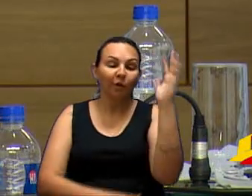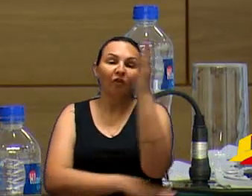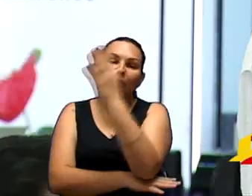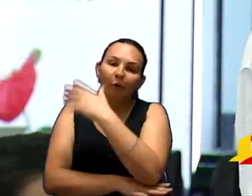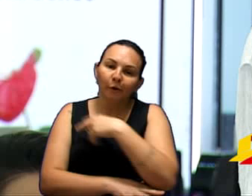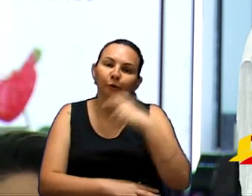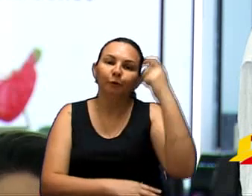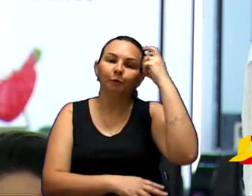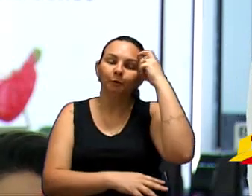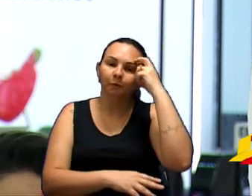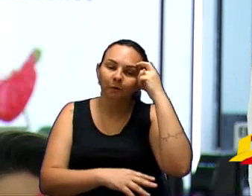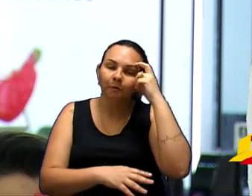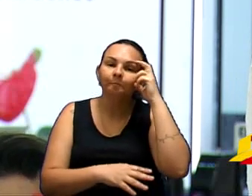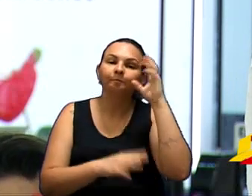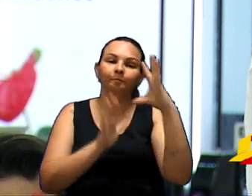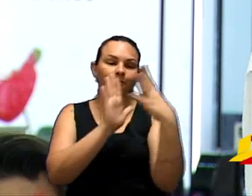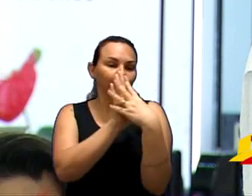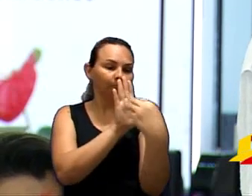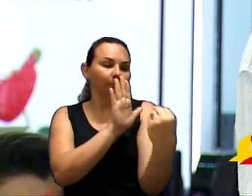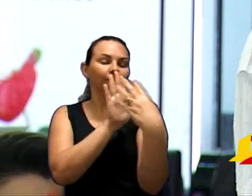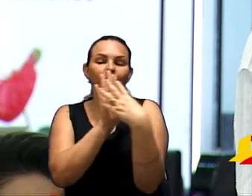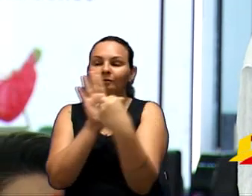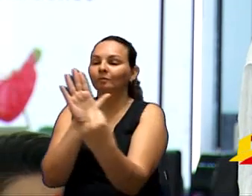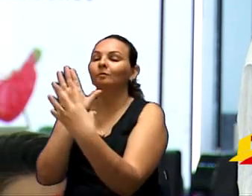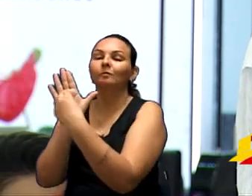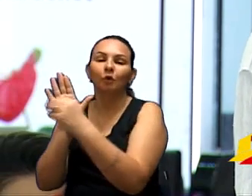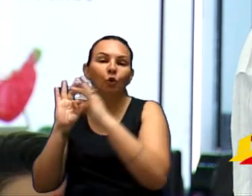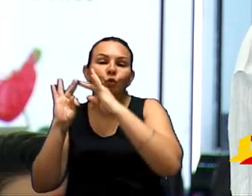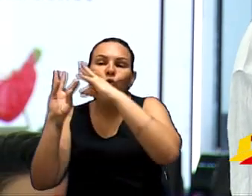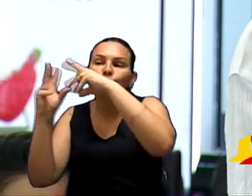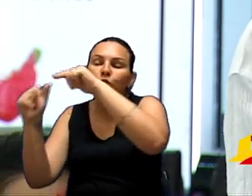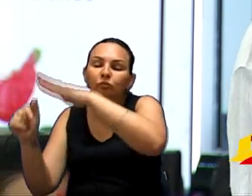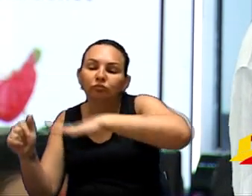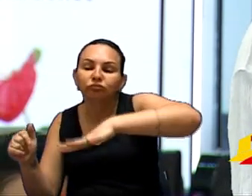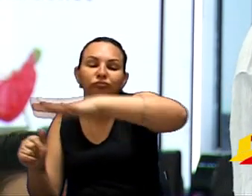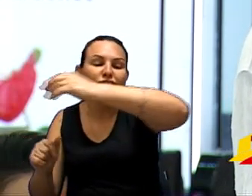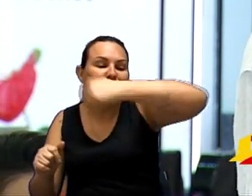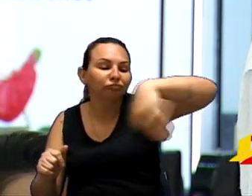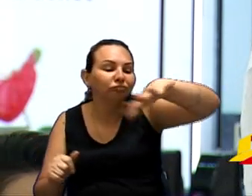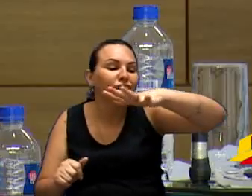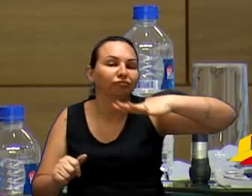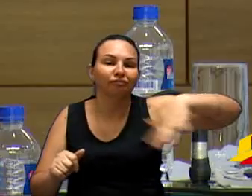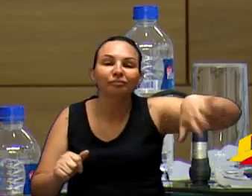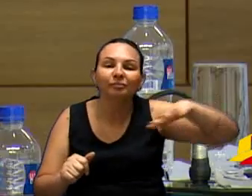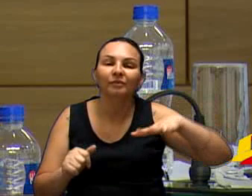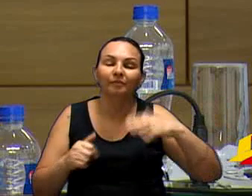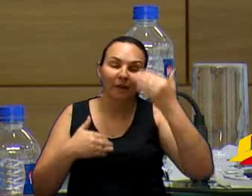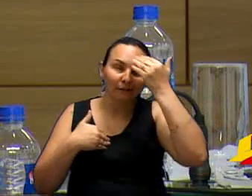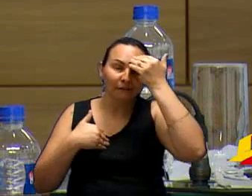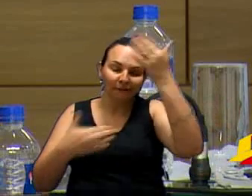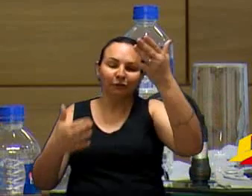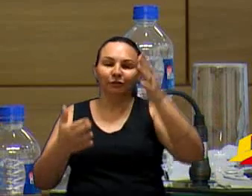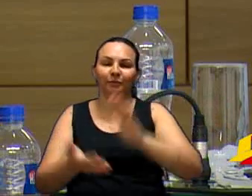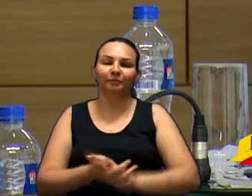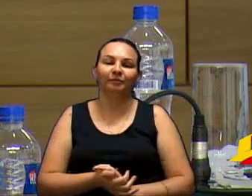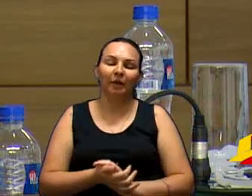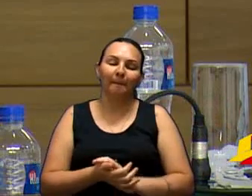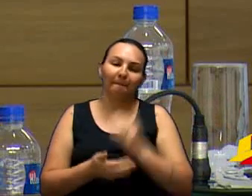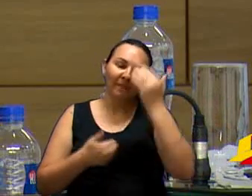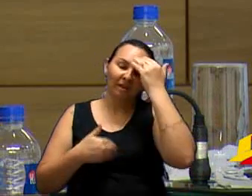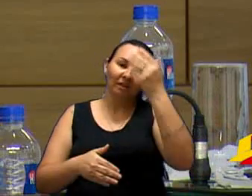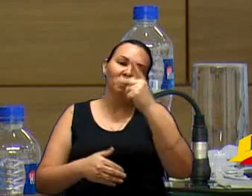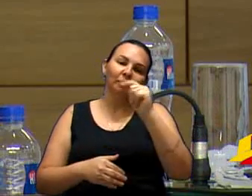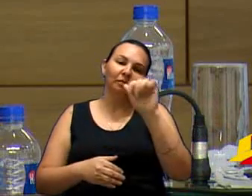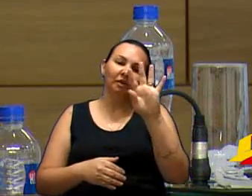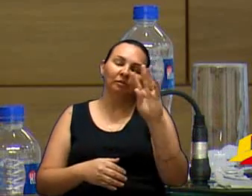pode ser seguido em todas as áreas da cidade em todas as áreas do estado do país e do mundo gratidão brigando para muito